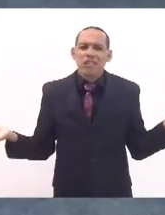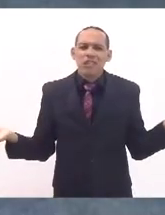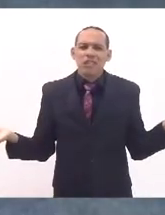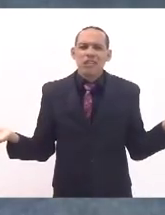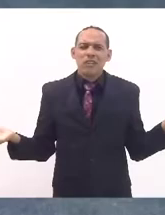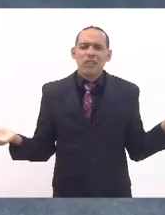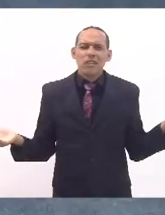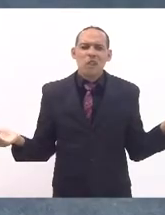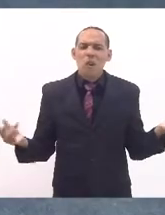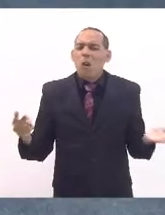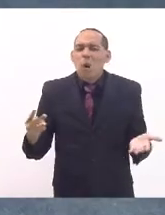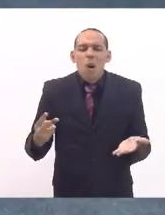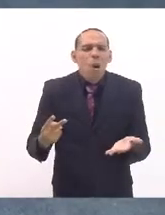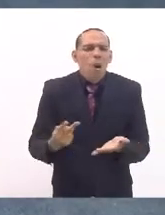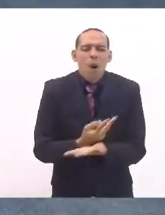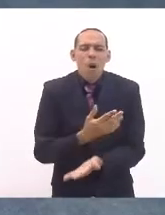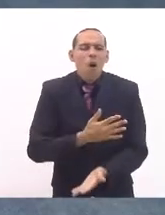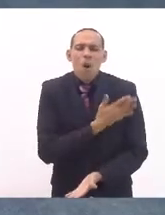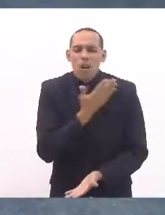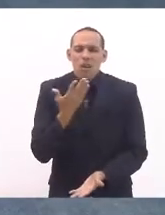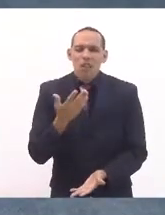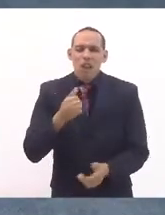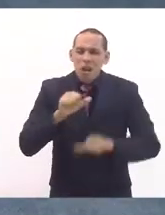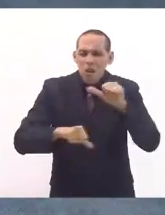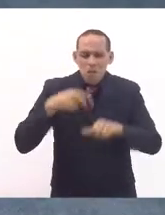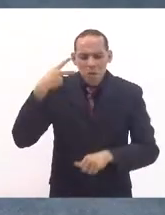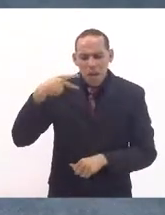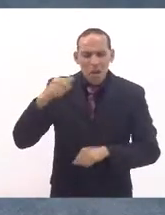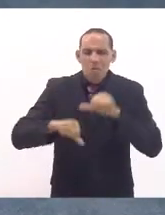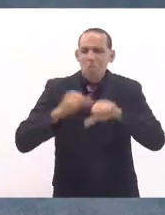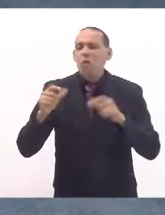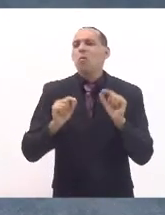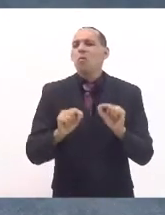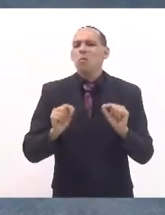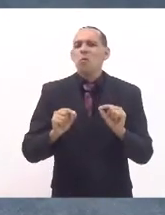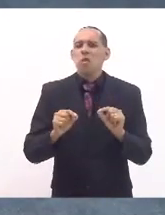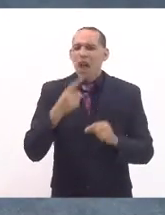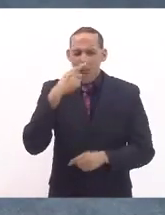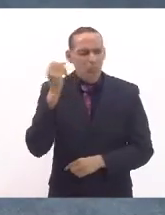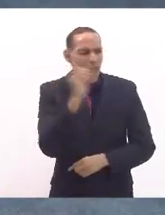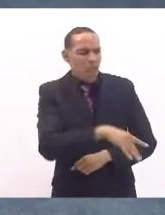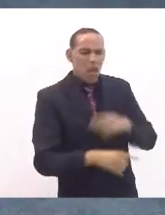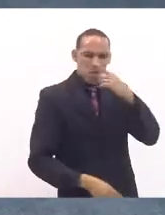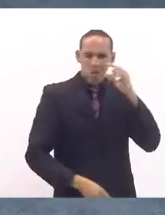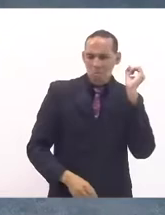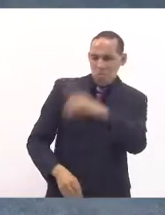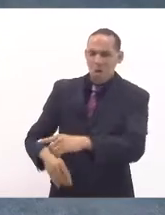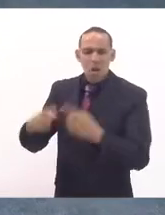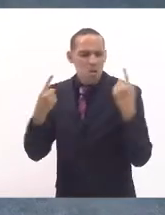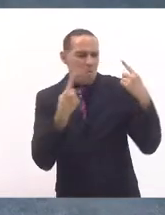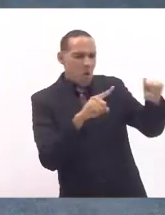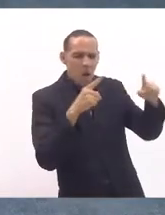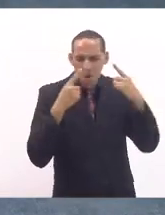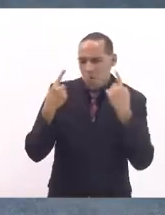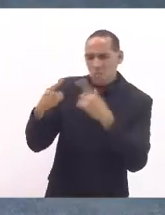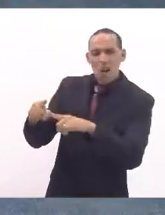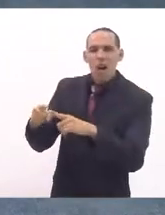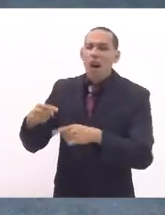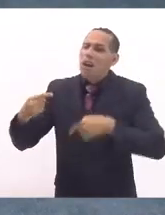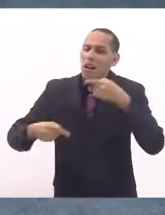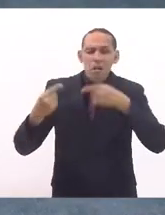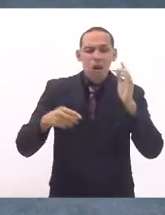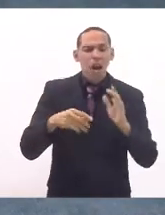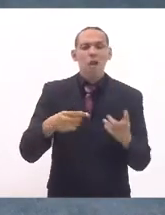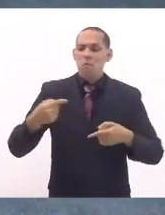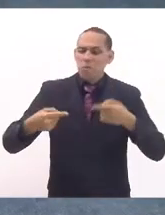Que coisa mais grotesca é essa? É não homem. Vamos transformar o parlamento num lugar onde as pessoas ficam tacando lixo uma nas outras. Vamos fazer um debate político e